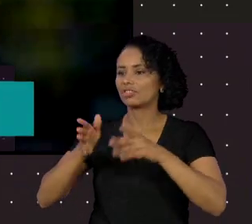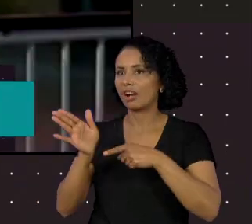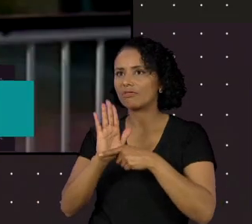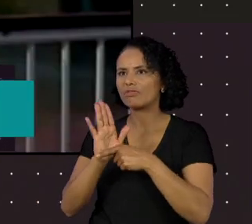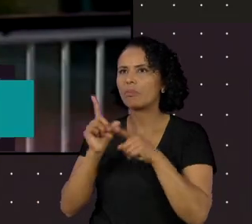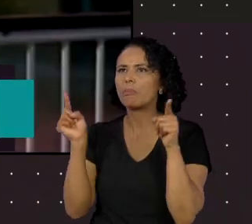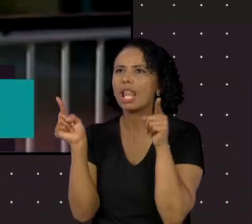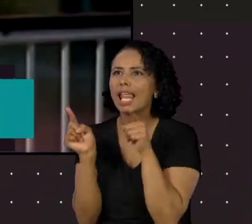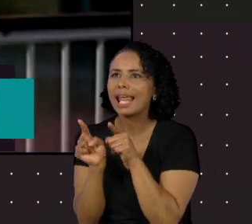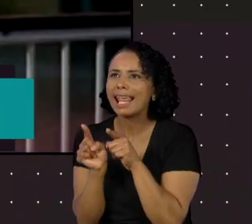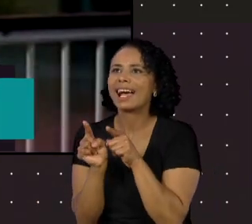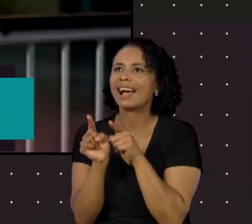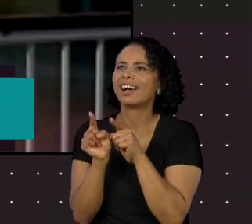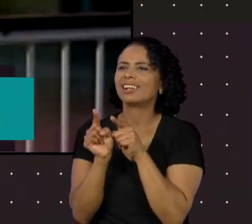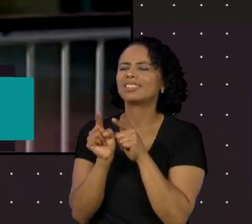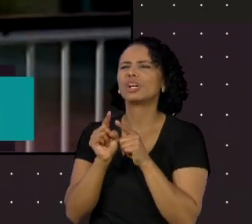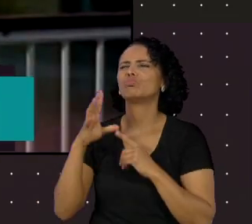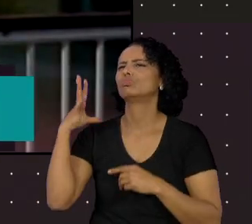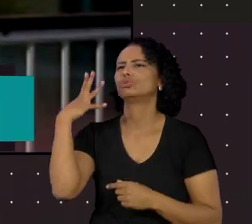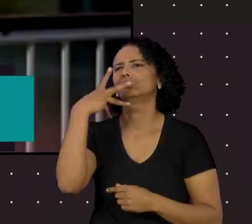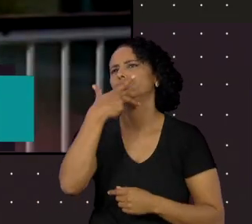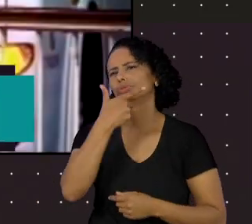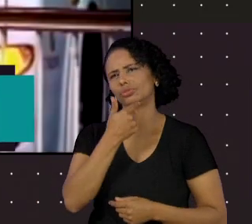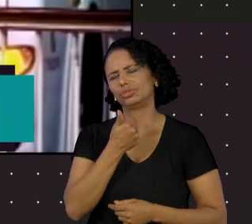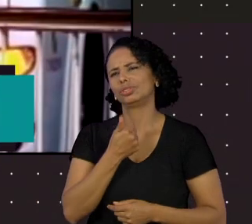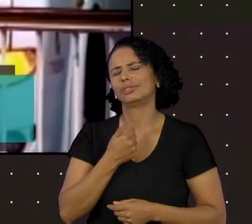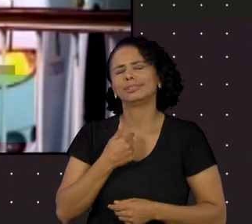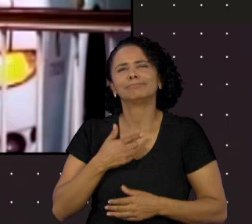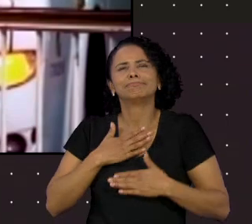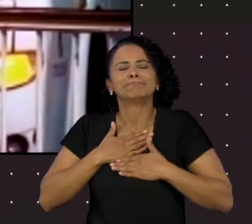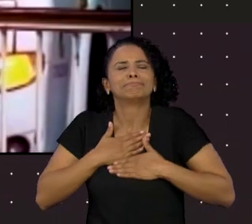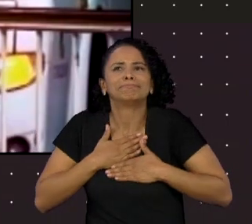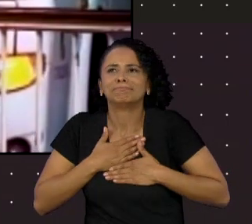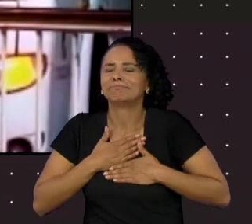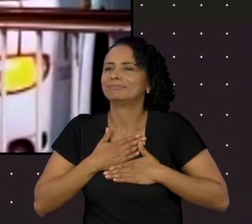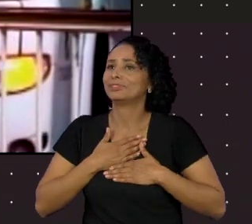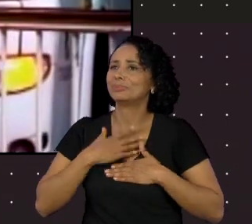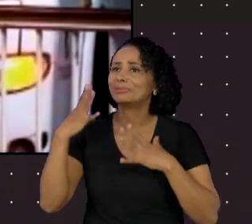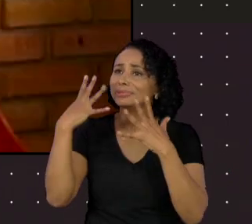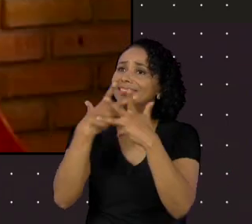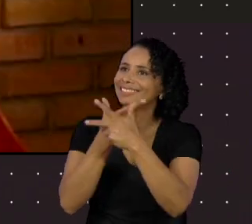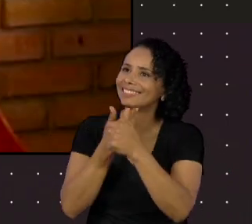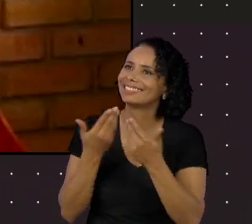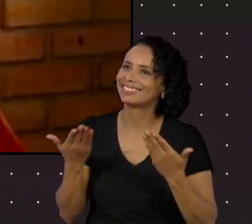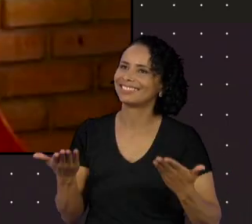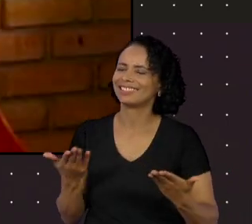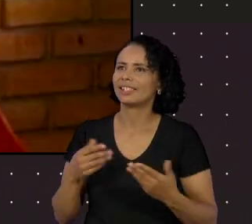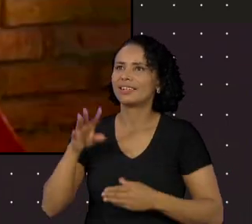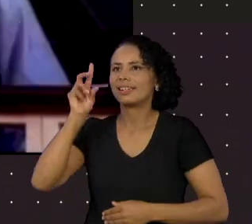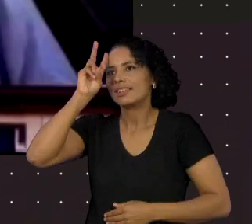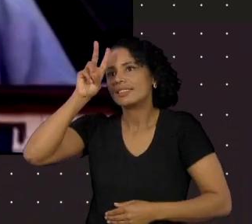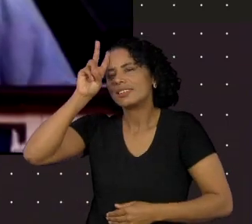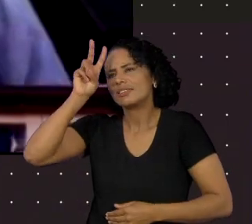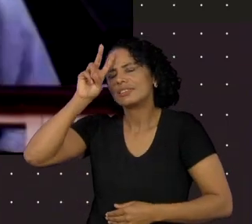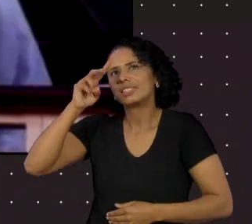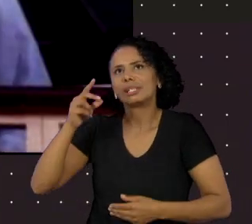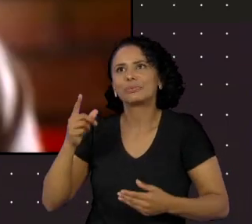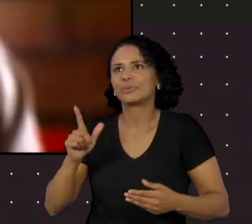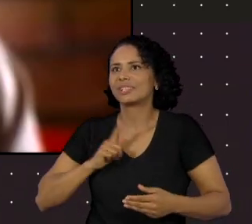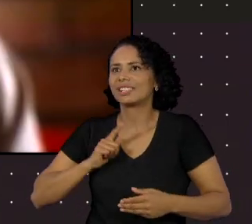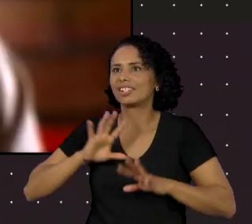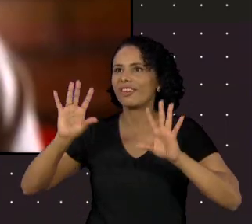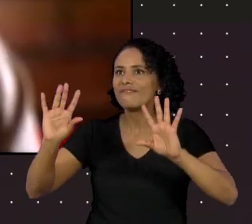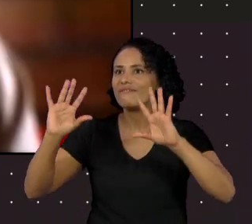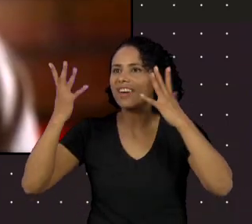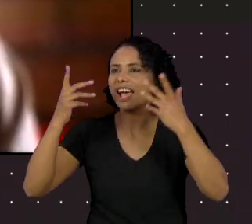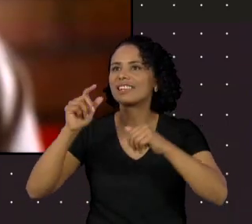uma trajetória muito linda, assim, e para mim teve uma trajetória muito bonita. Eu lembro que eu ganhei o Festival de